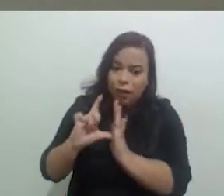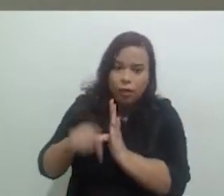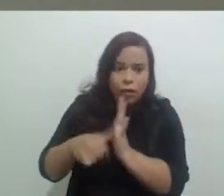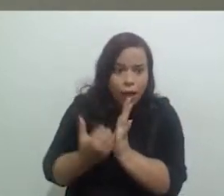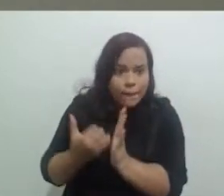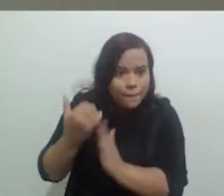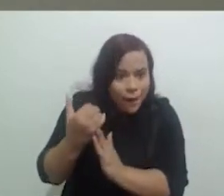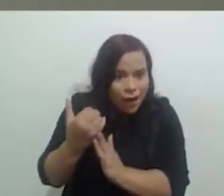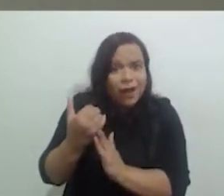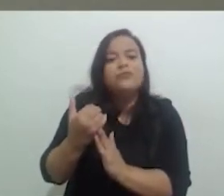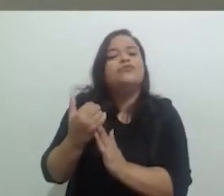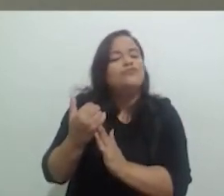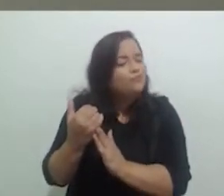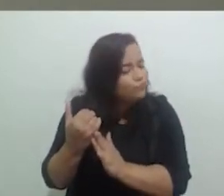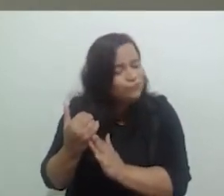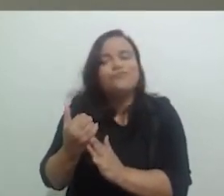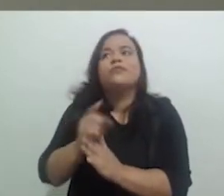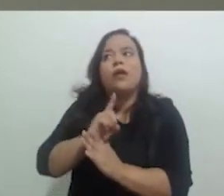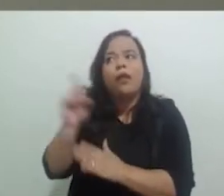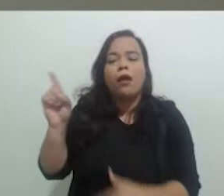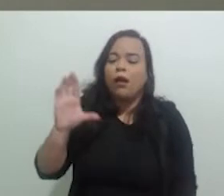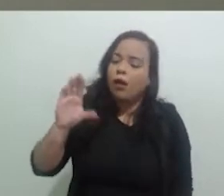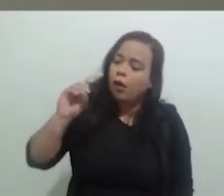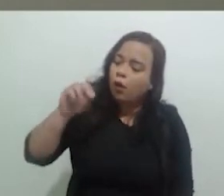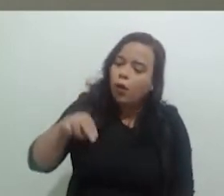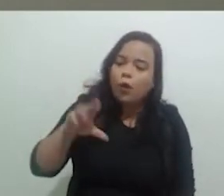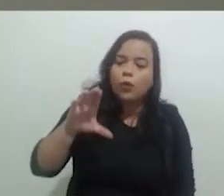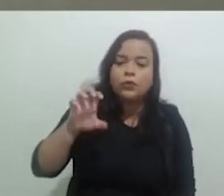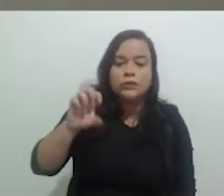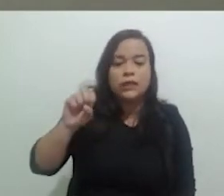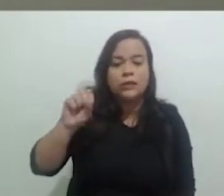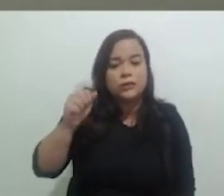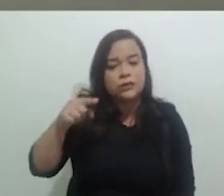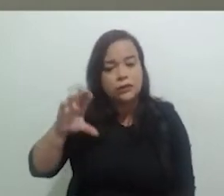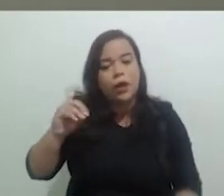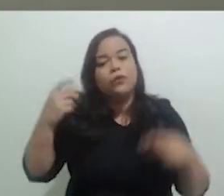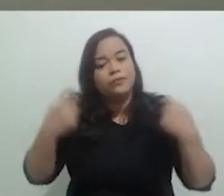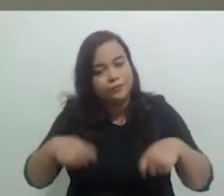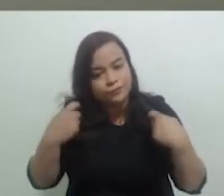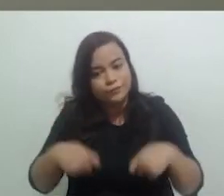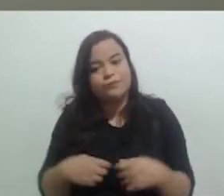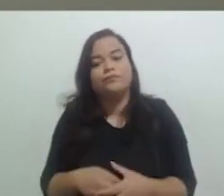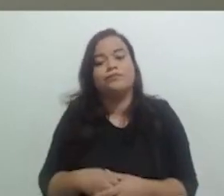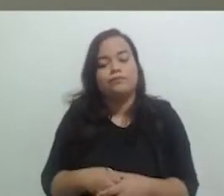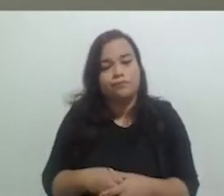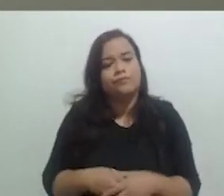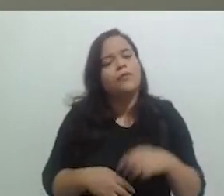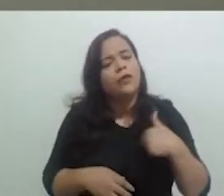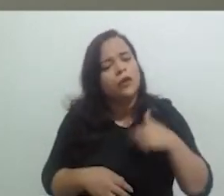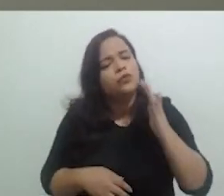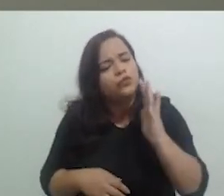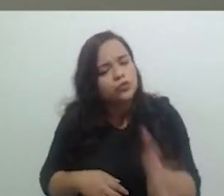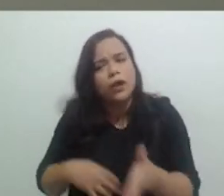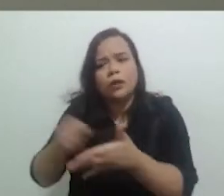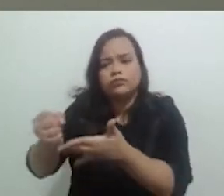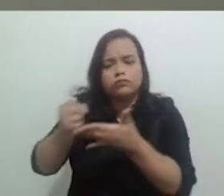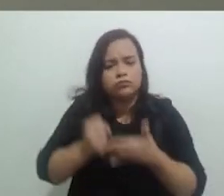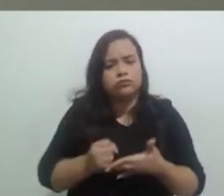do desembargador Glauber, e ao qual me filiei, eu já havia trazido nos mandados de segurança